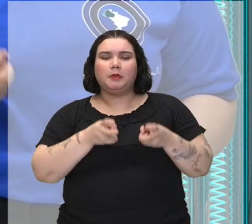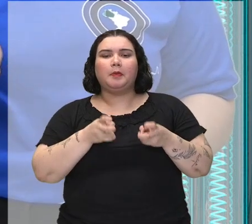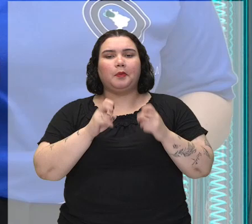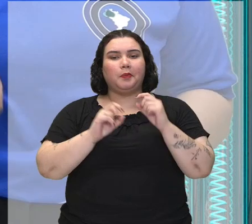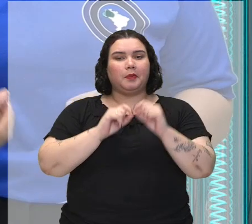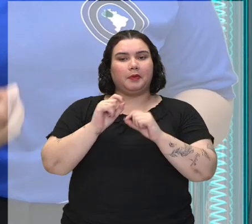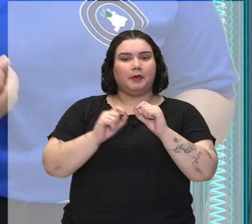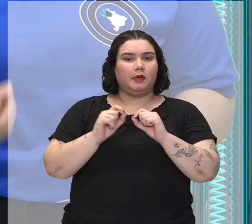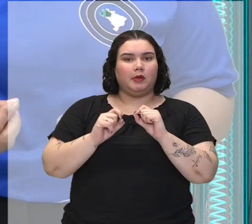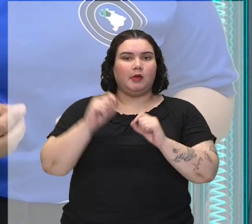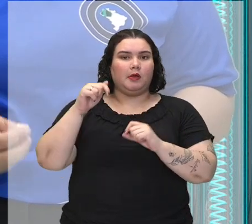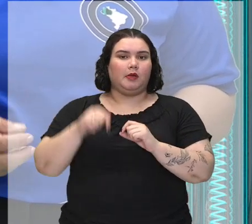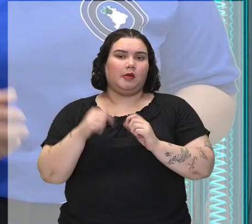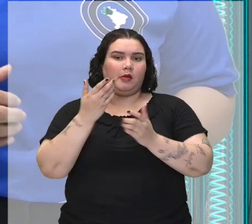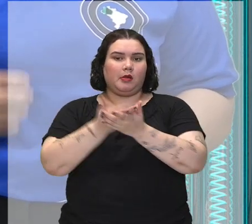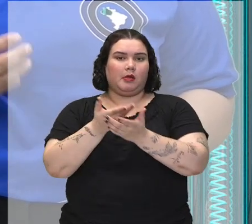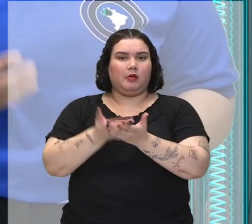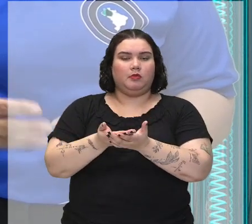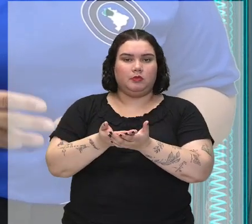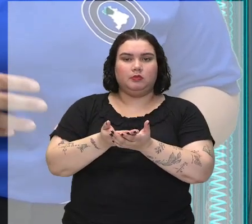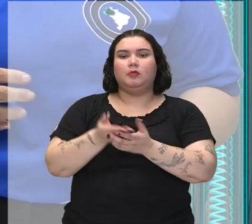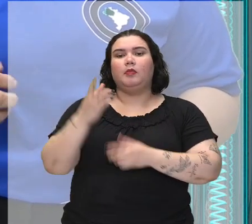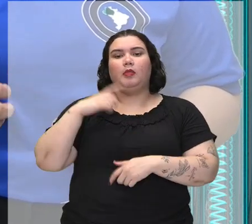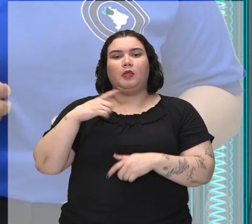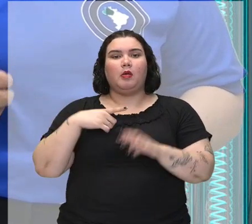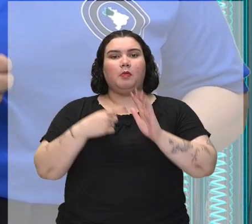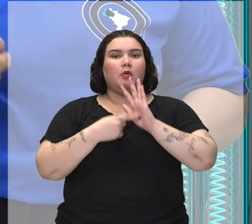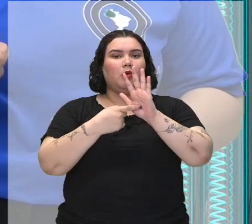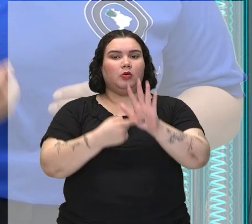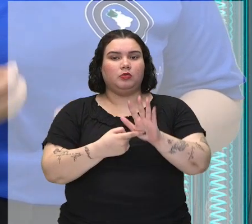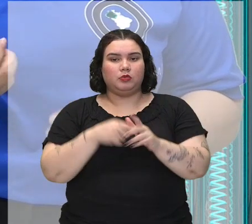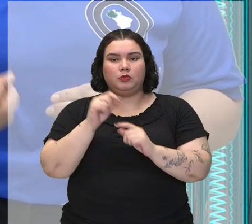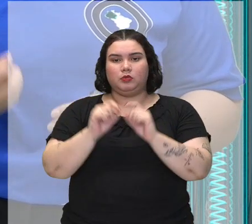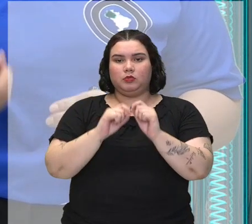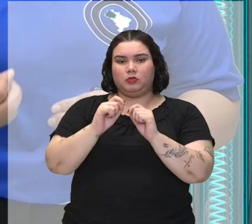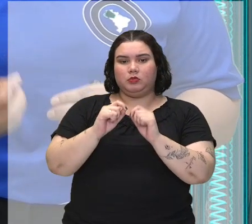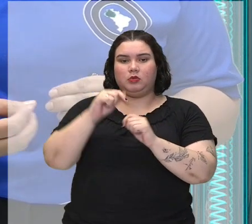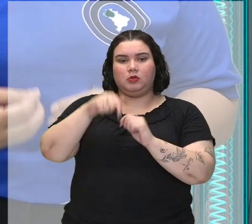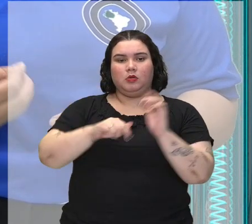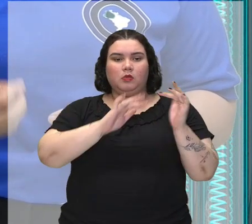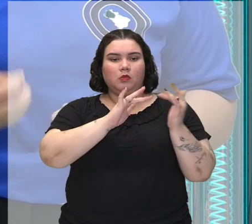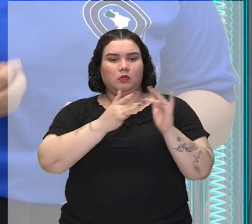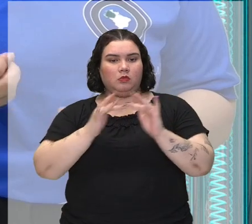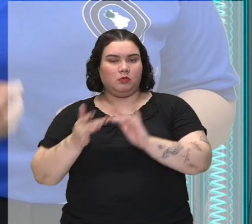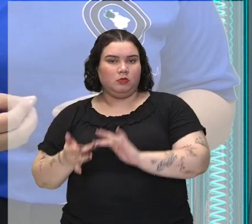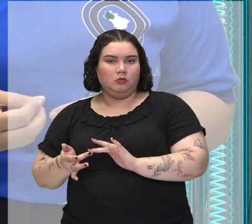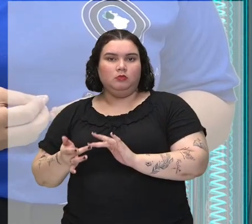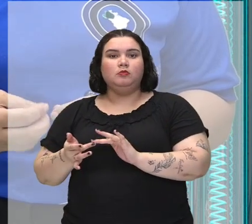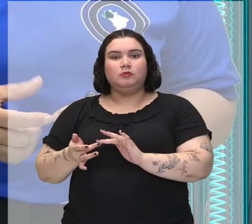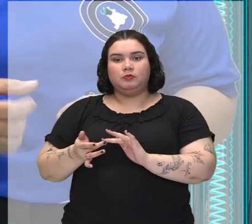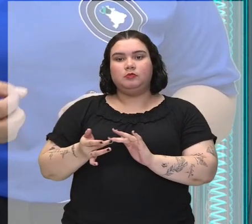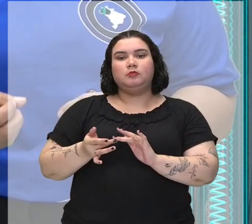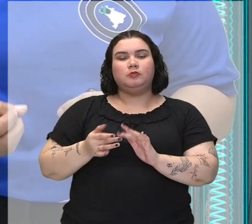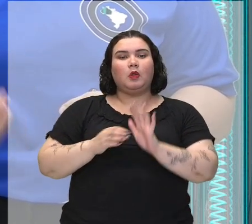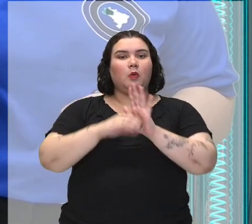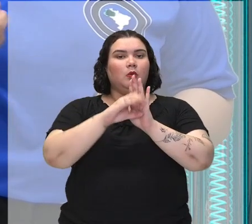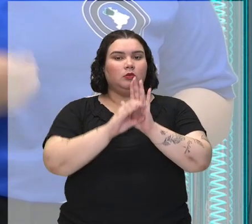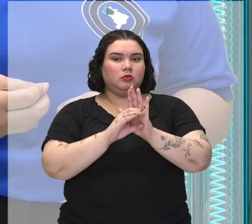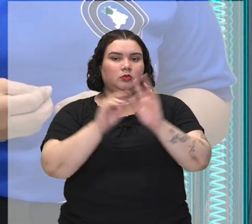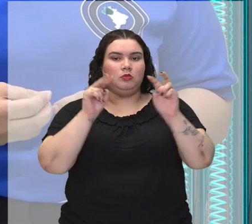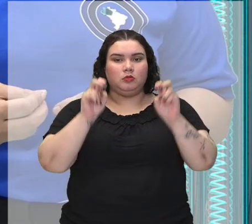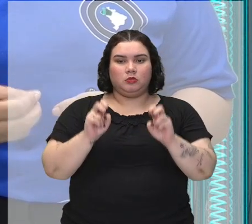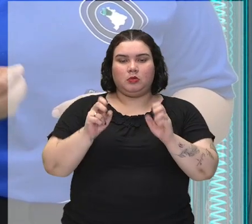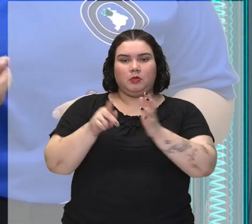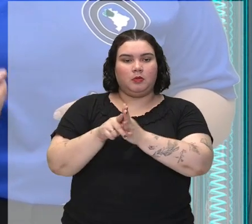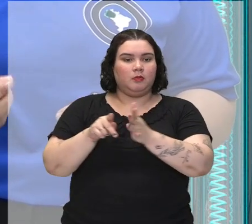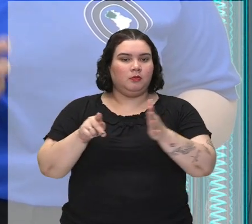mais essa nossa aula que traz essa contextualização, essa conceituação sobre